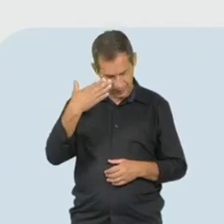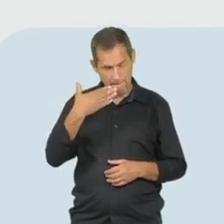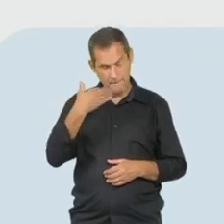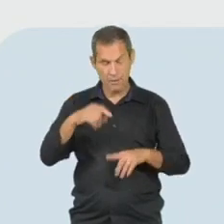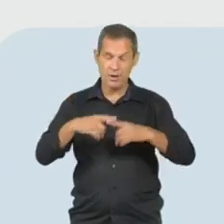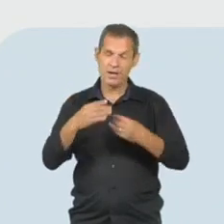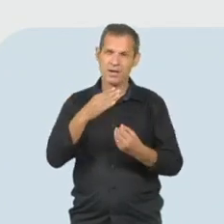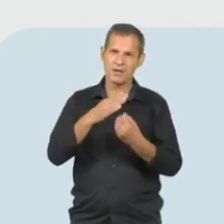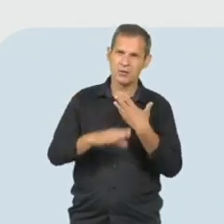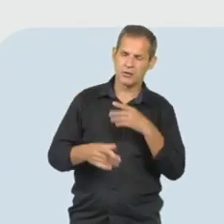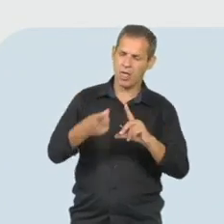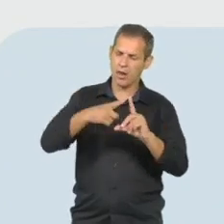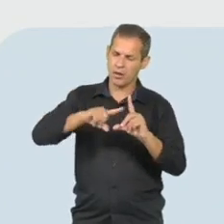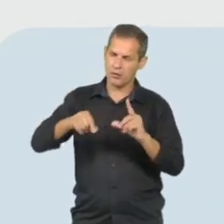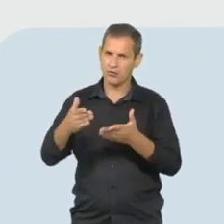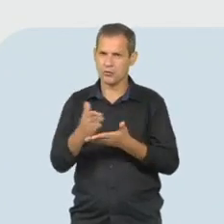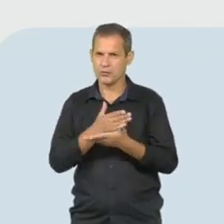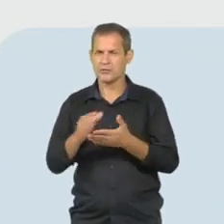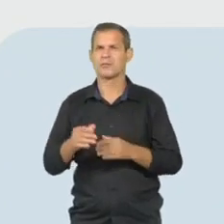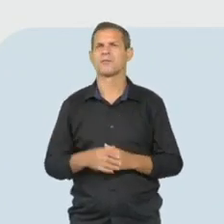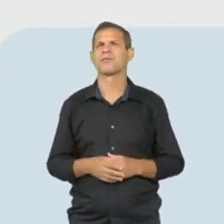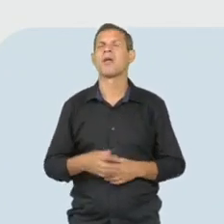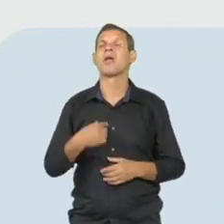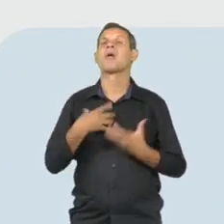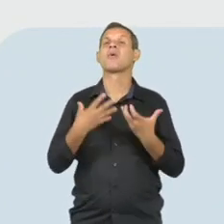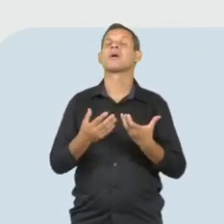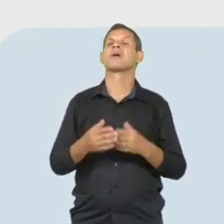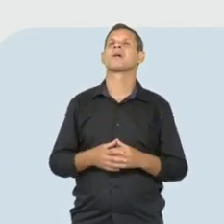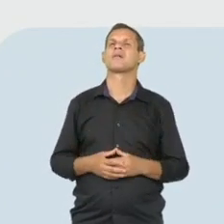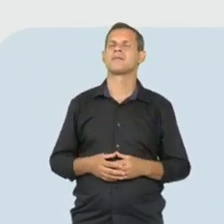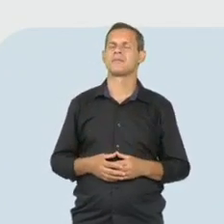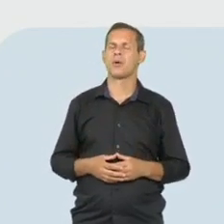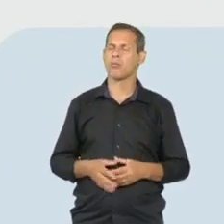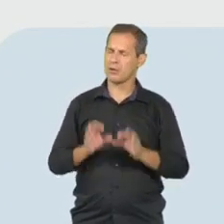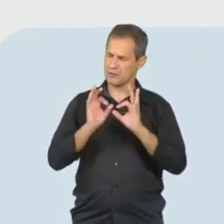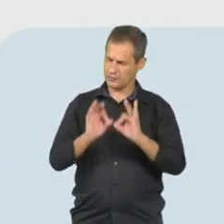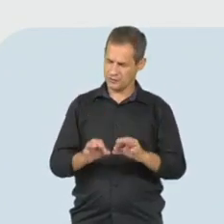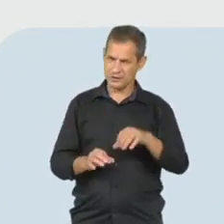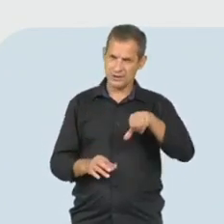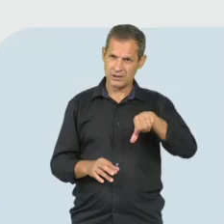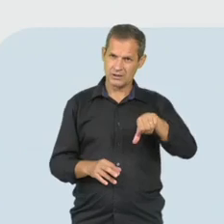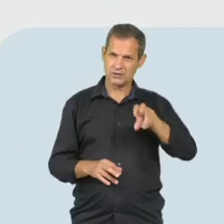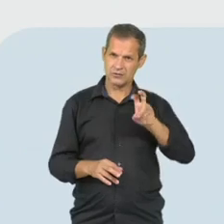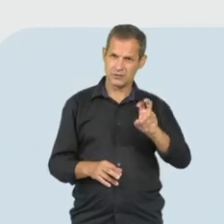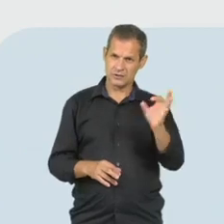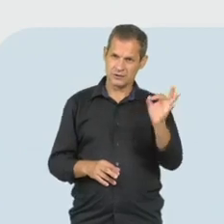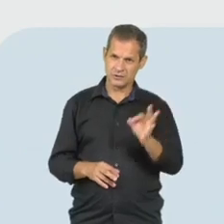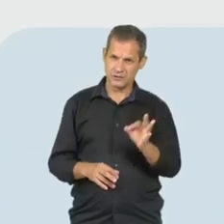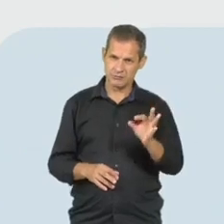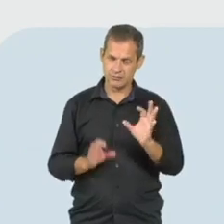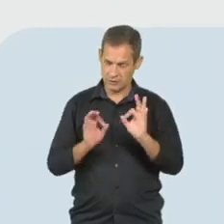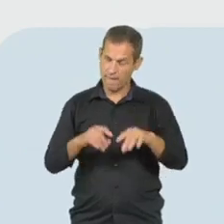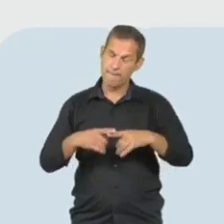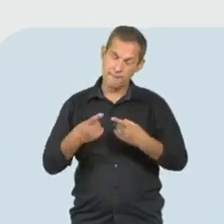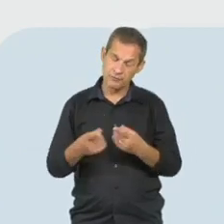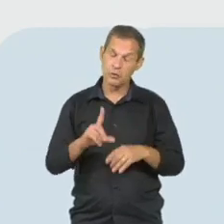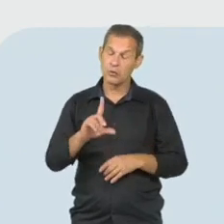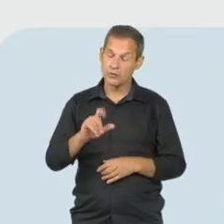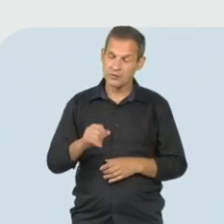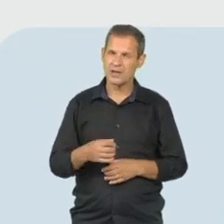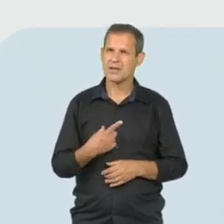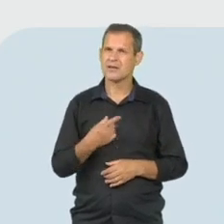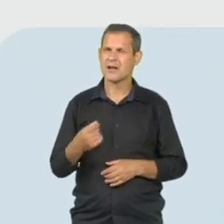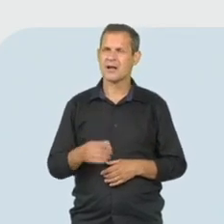Então, eu gerei a minha curva de distribuição, eu quis uma precisão aqui de 95%, ou seja,